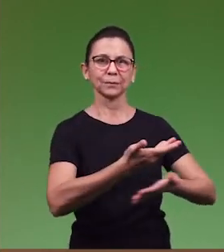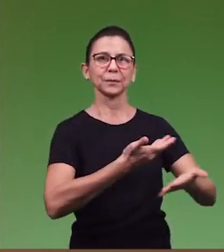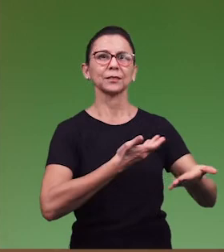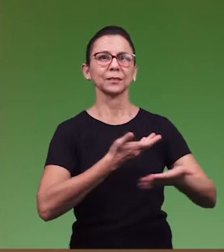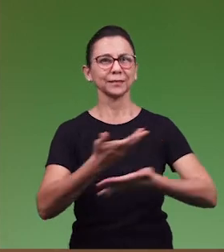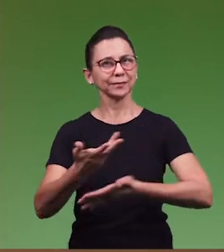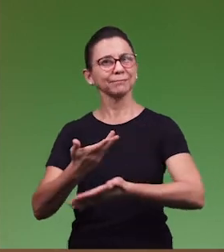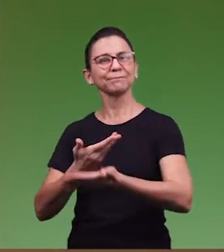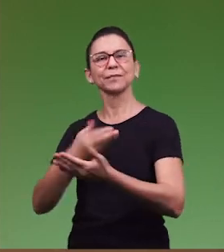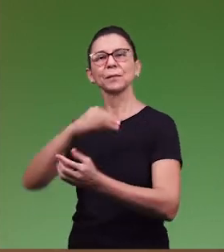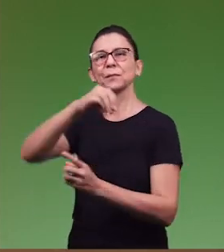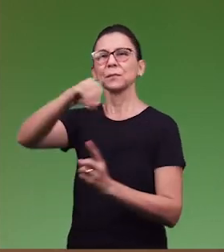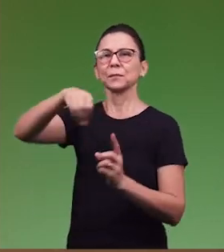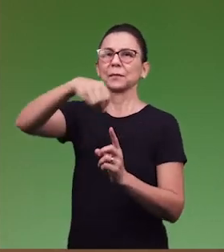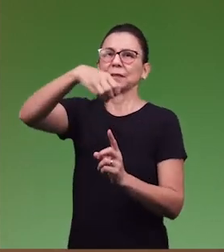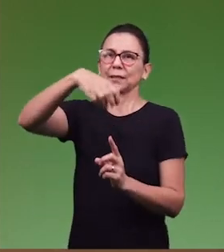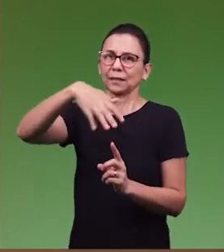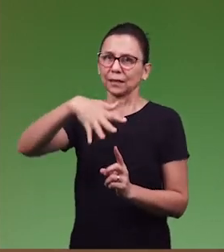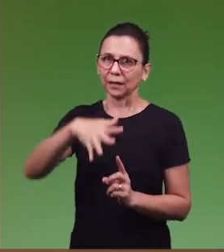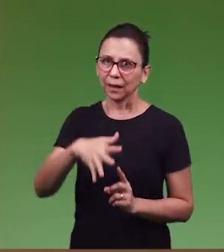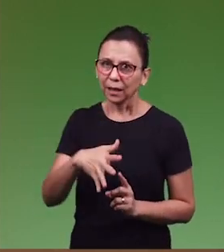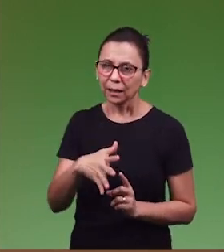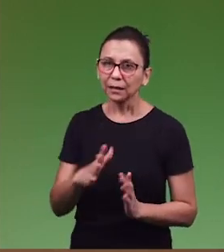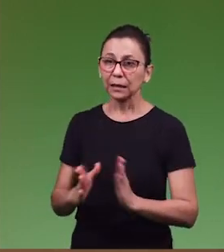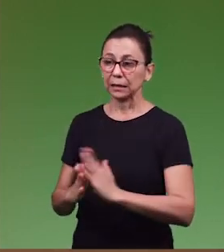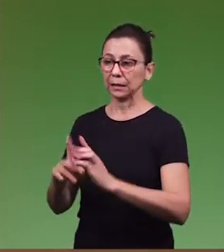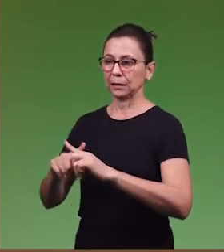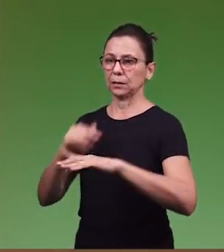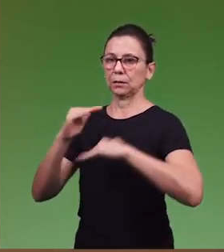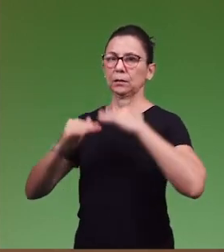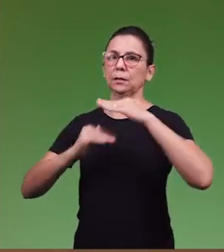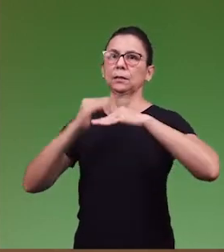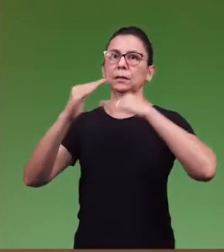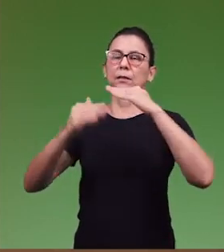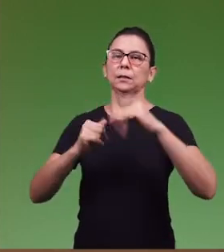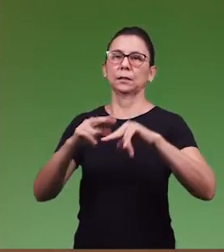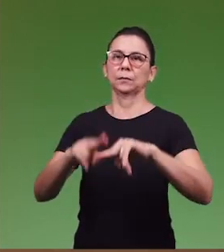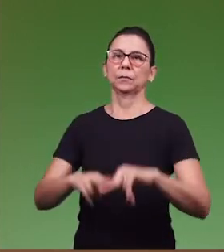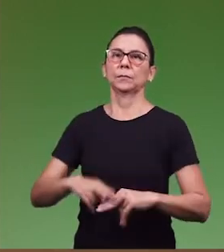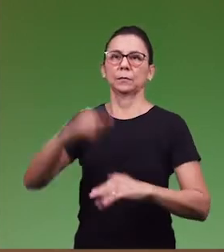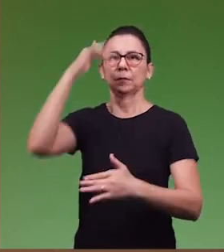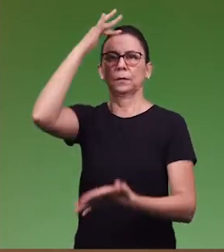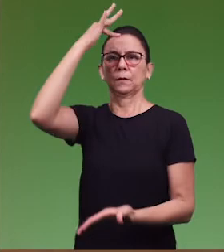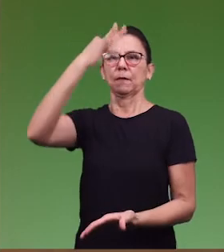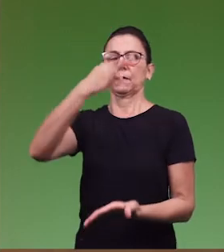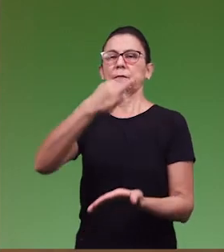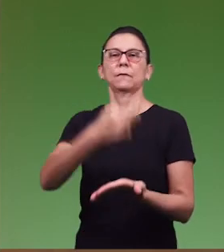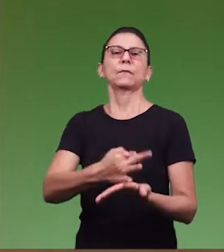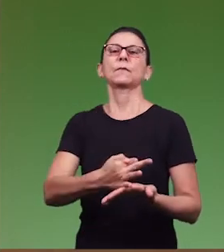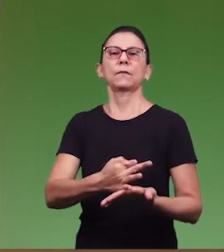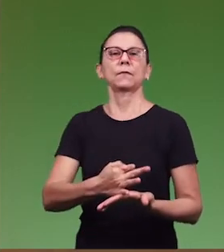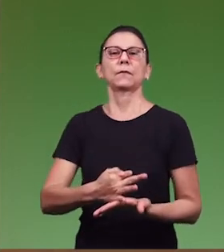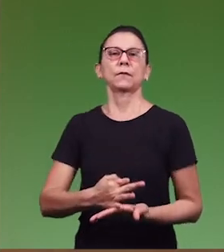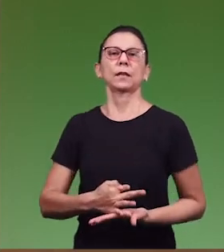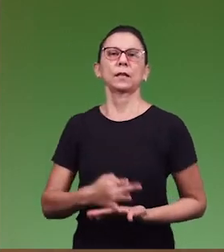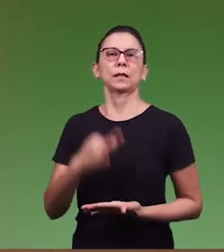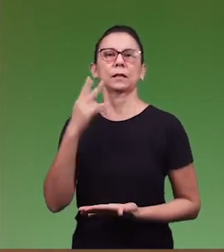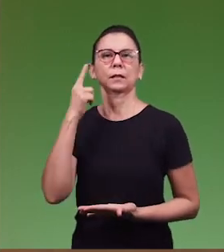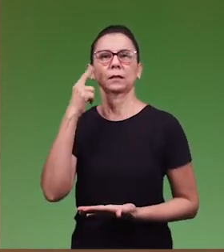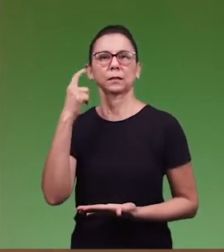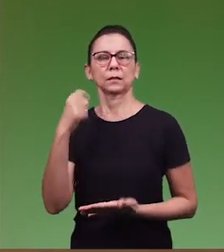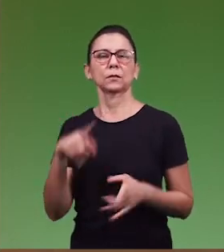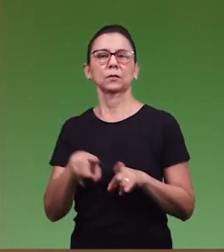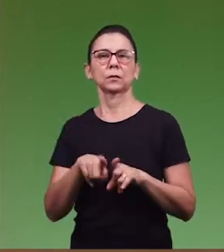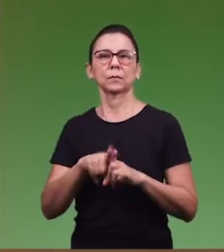isso a igreja era fortalecida na fé. E o que é interessante nessa perseverança também é que a